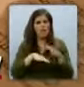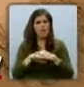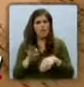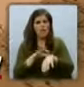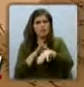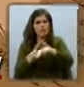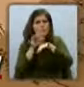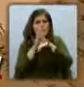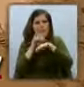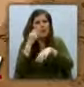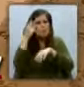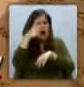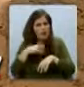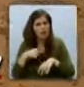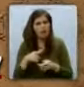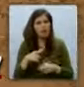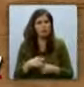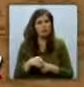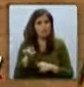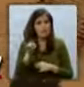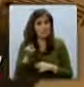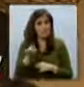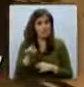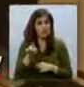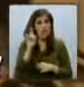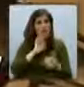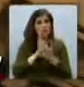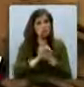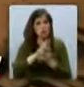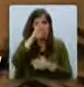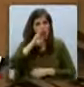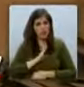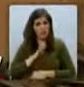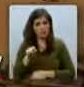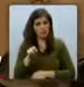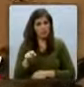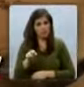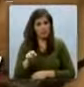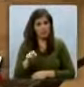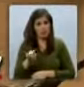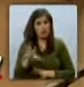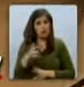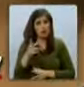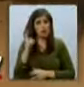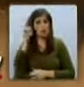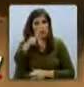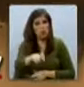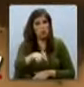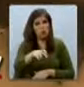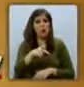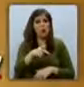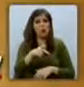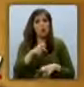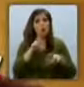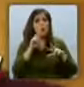humana. Ilse de Kos era a esposa do comandante do campo de Buchenwald. Quando aparecia um prisioneiro com umas